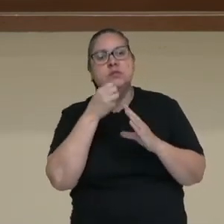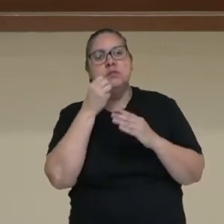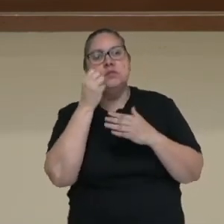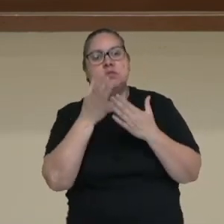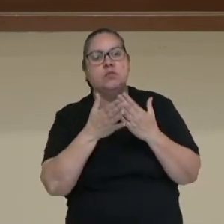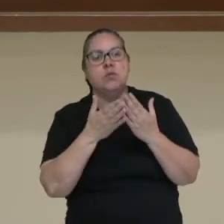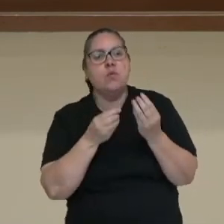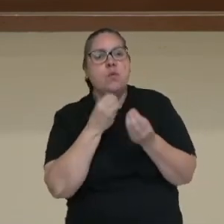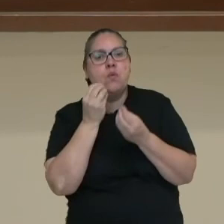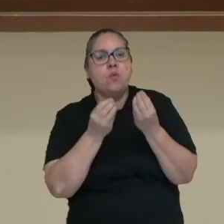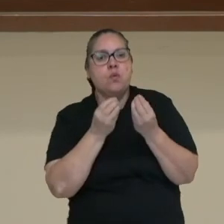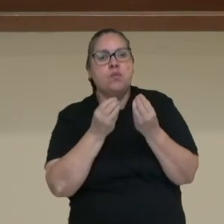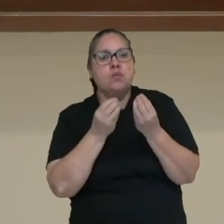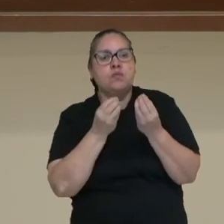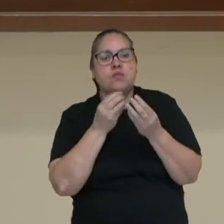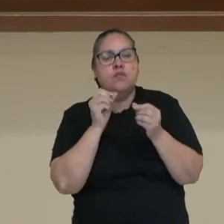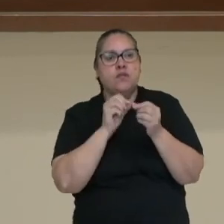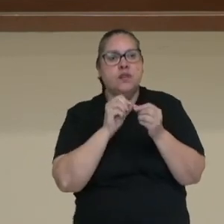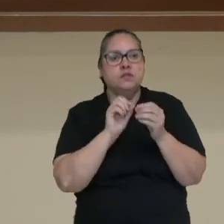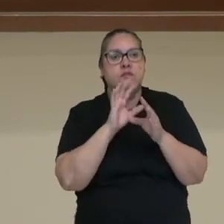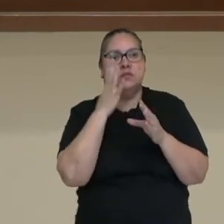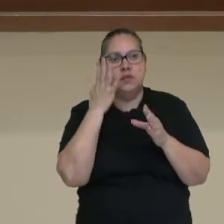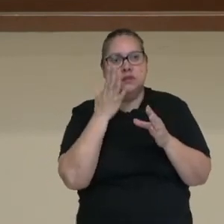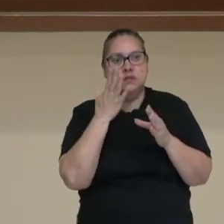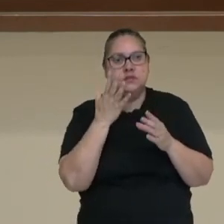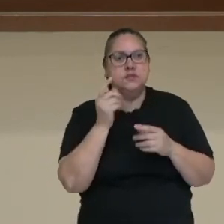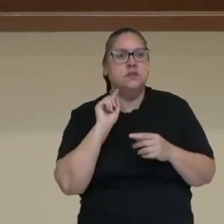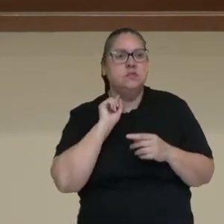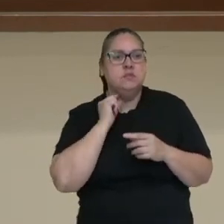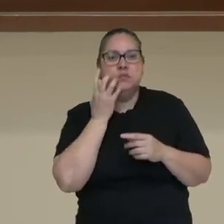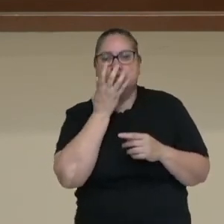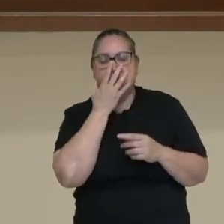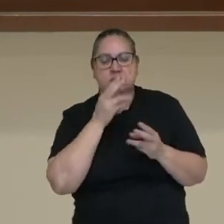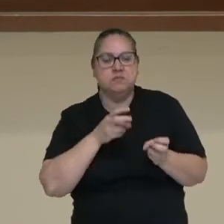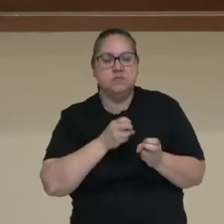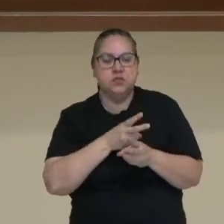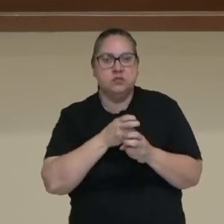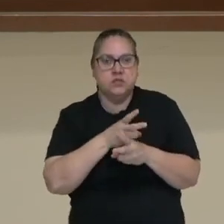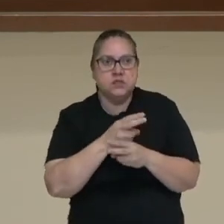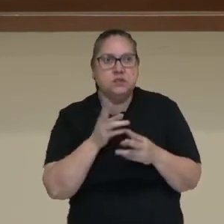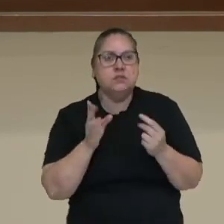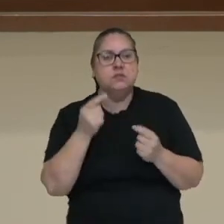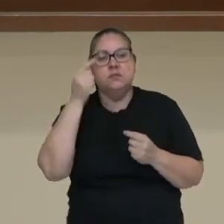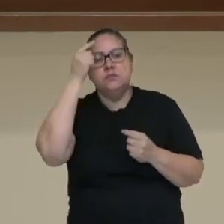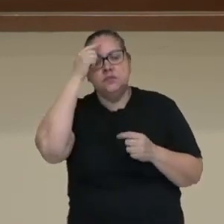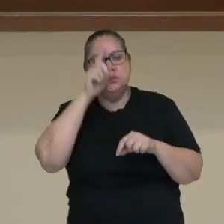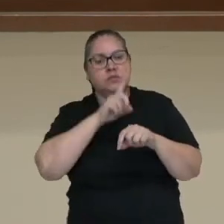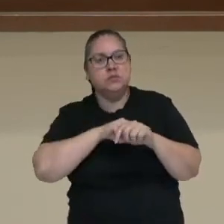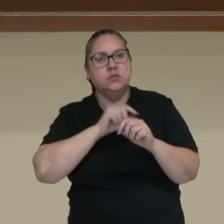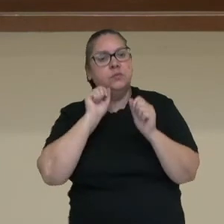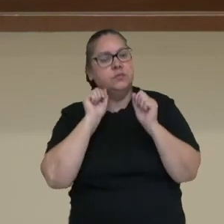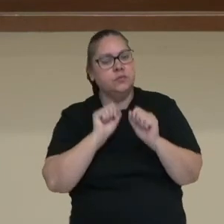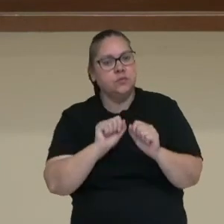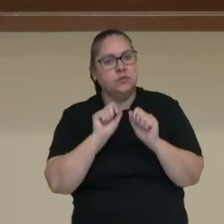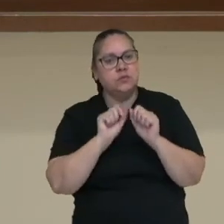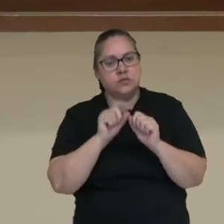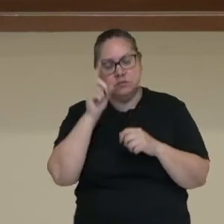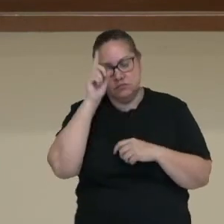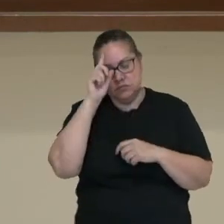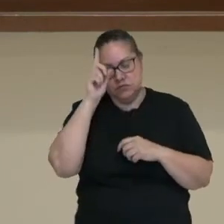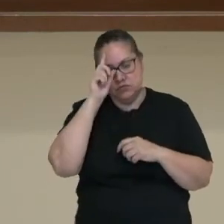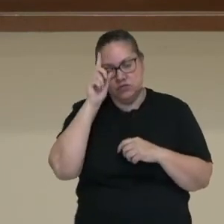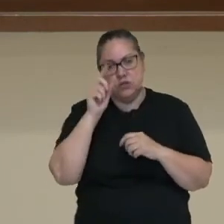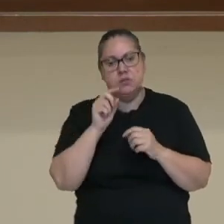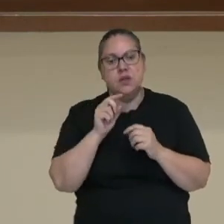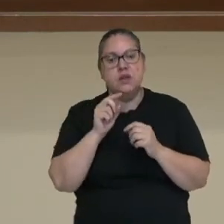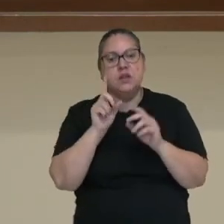principais formas de contaminação e poluição das águas, e aí vocês tinham que refletir nesse momento o que é possível fazer no nosso dia a dia